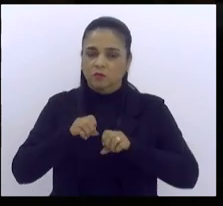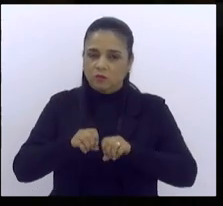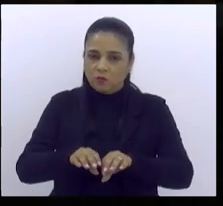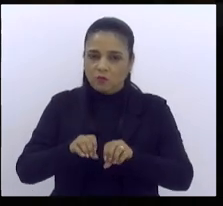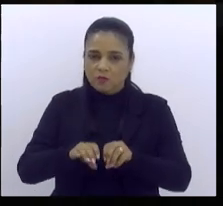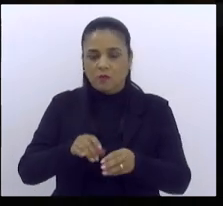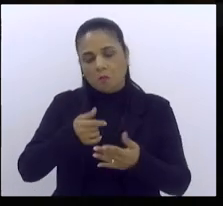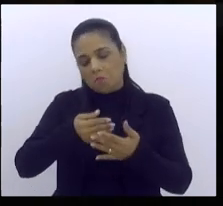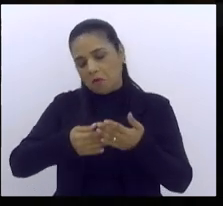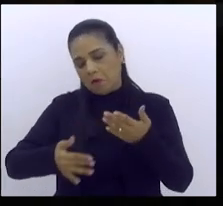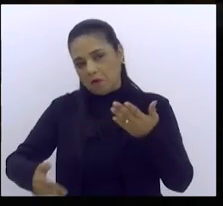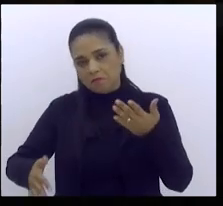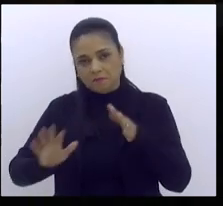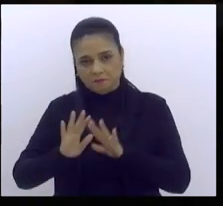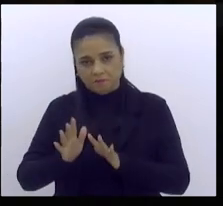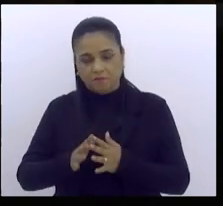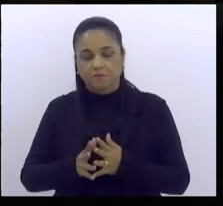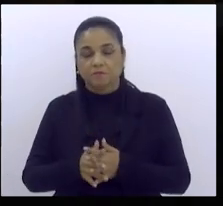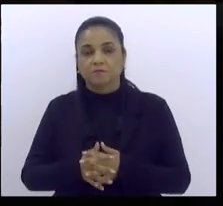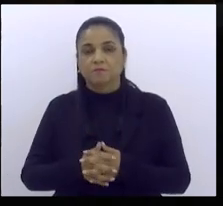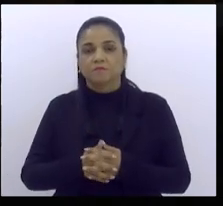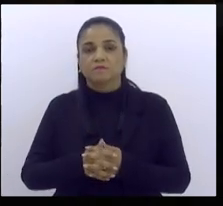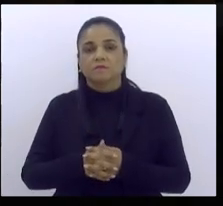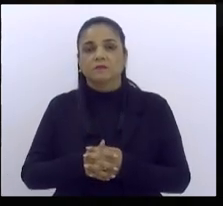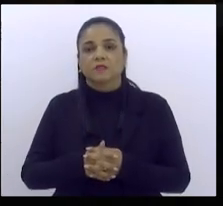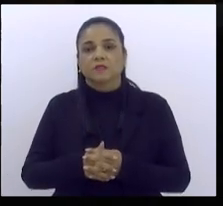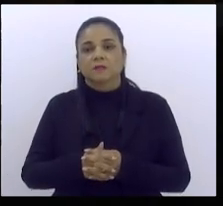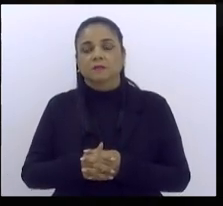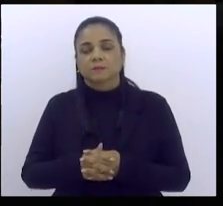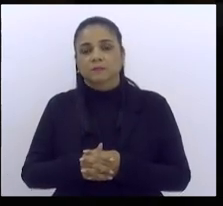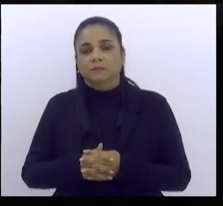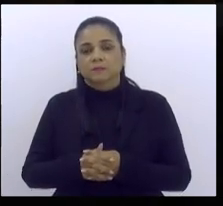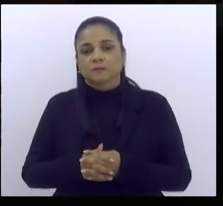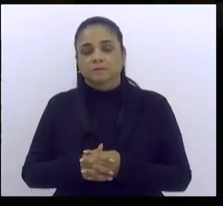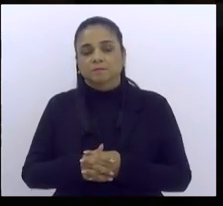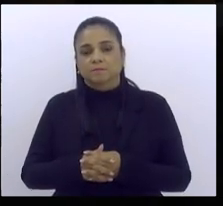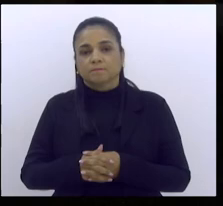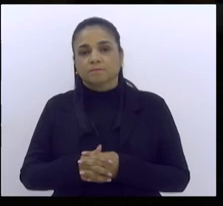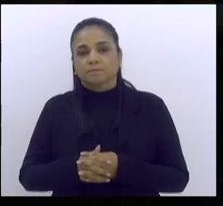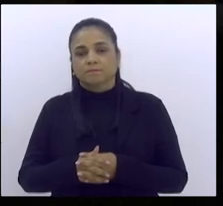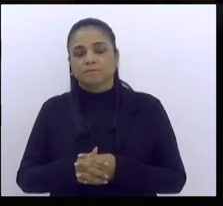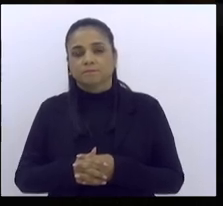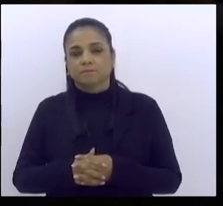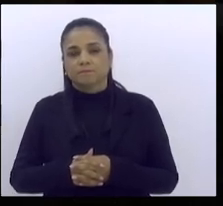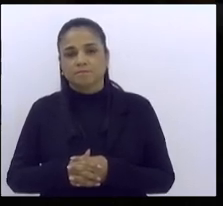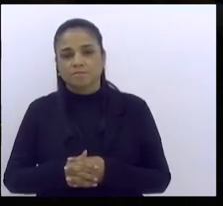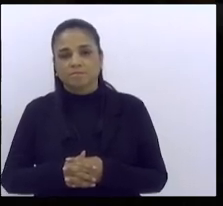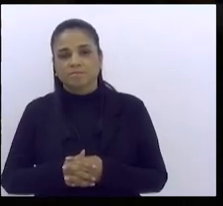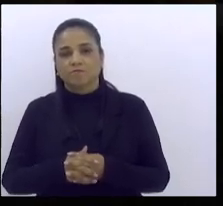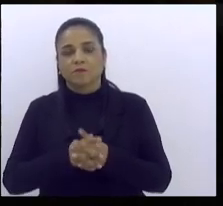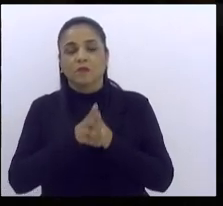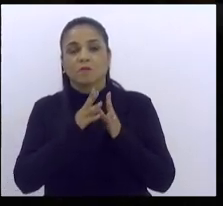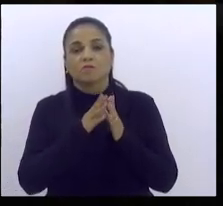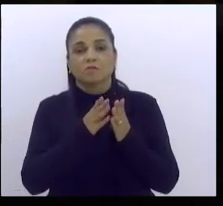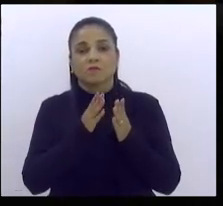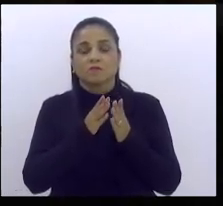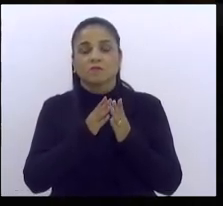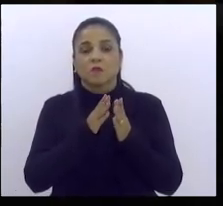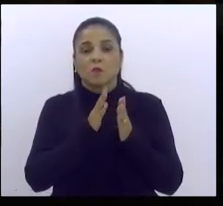etc. E investimento. Para vocês terem uma ordem de